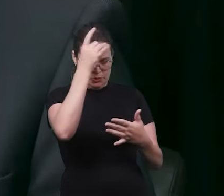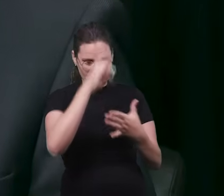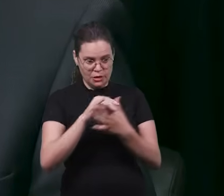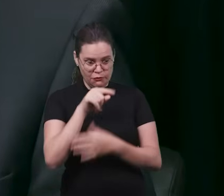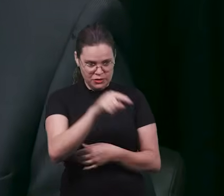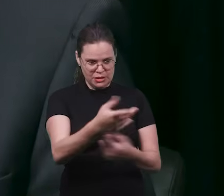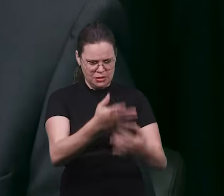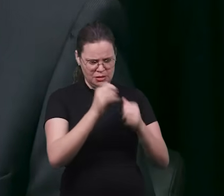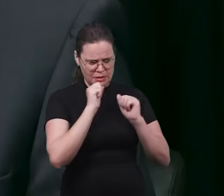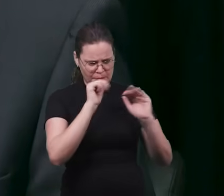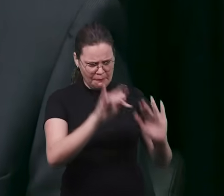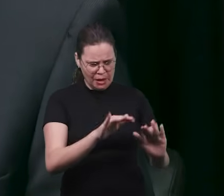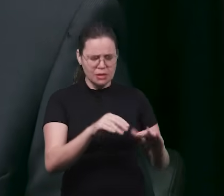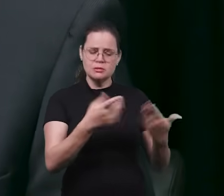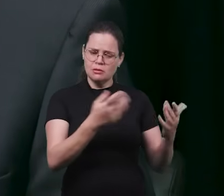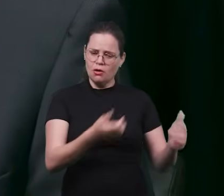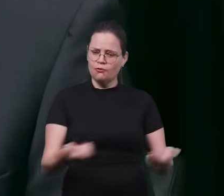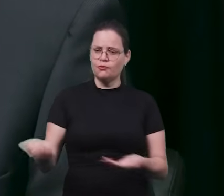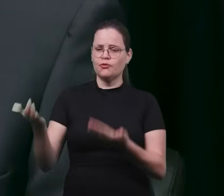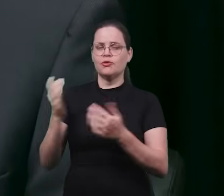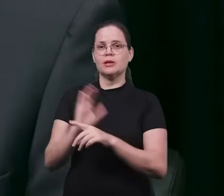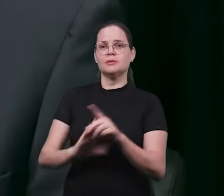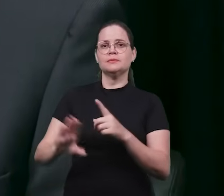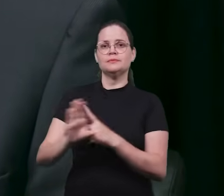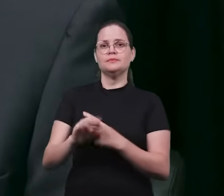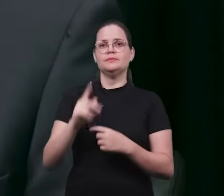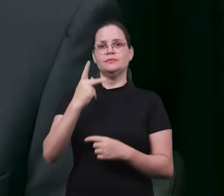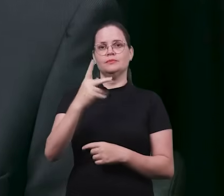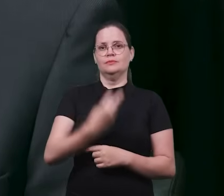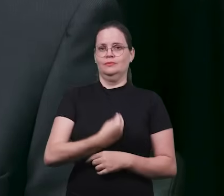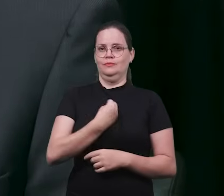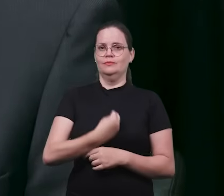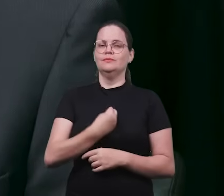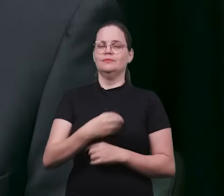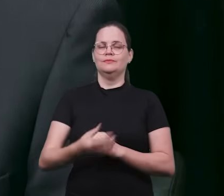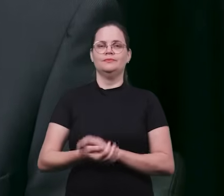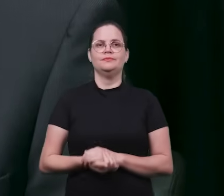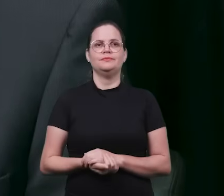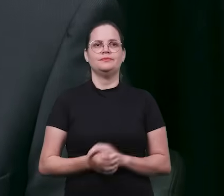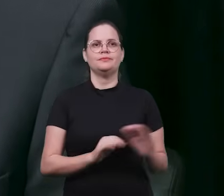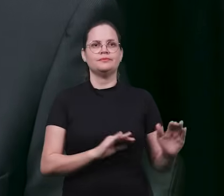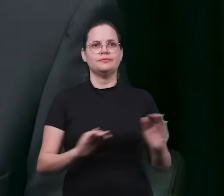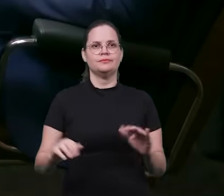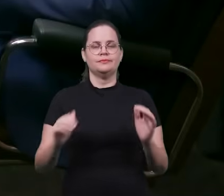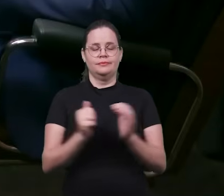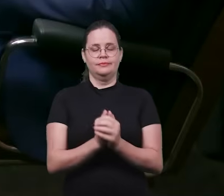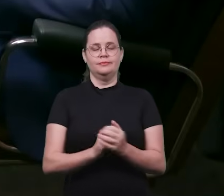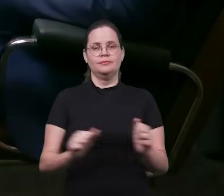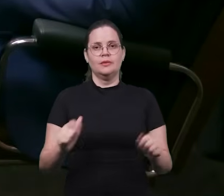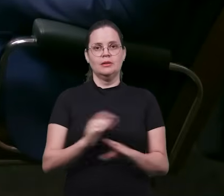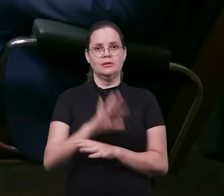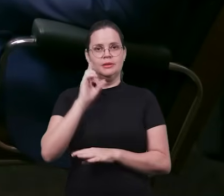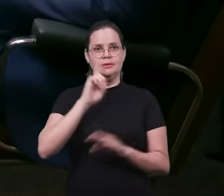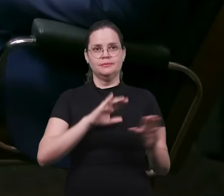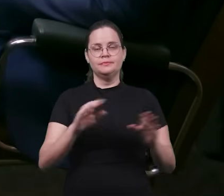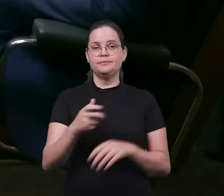bênção? É o culto, é o seu culto, é a sua vida. Glória a Deus, glória a Deus. Agora, pastor Fernando, nós